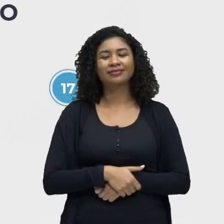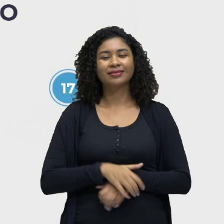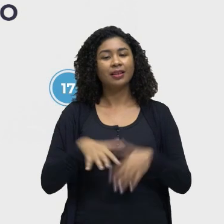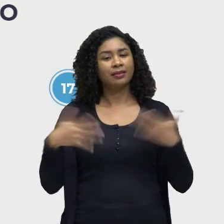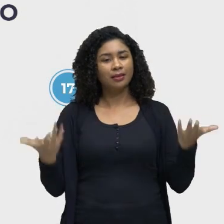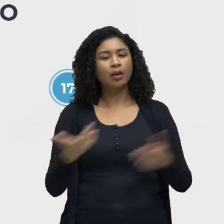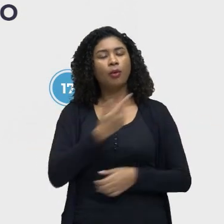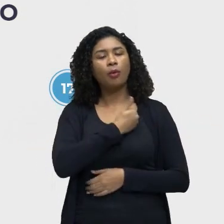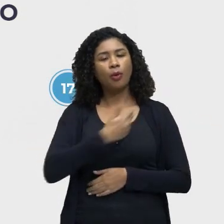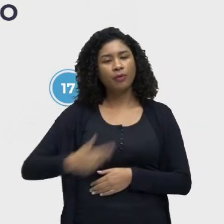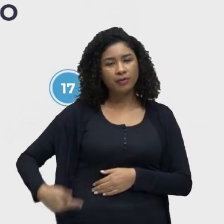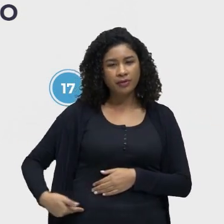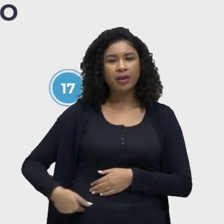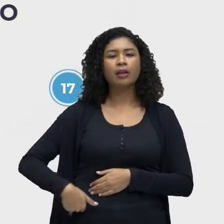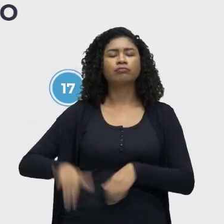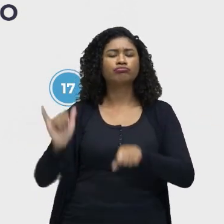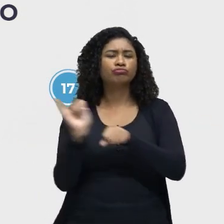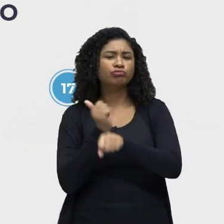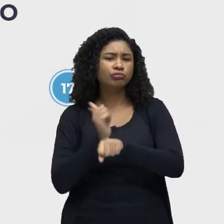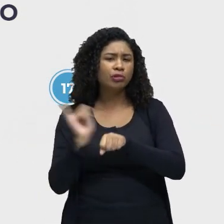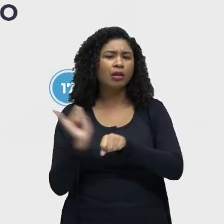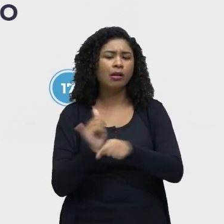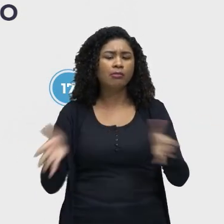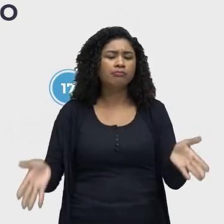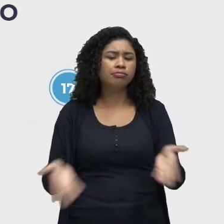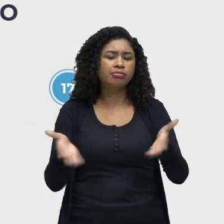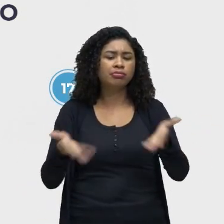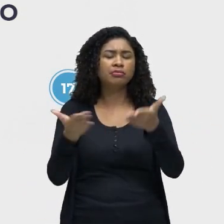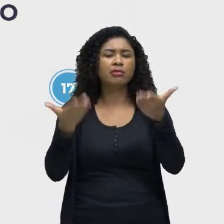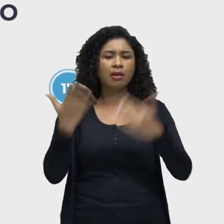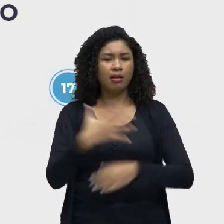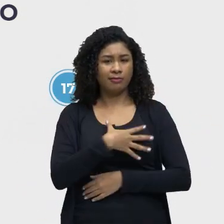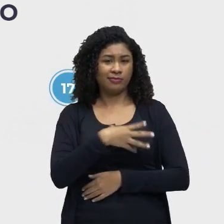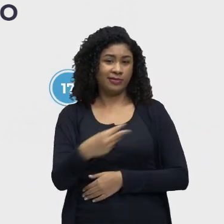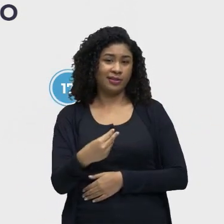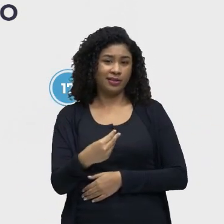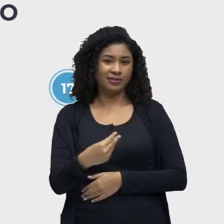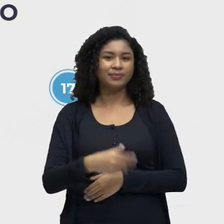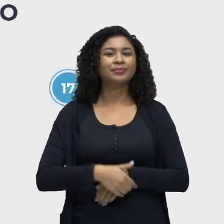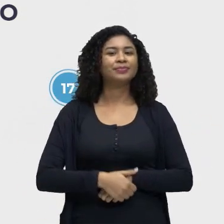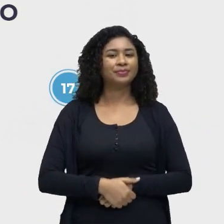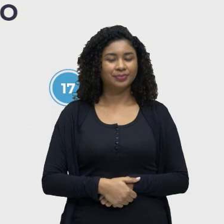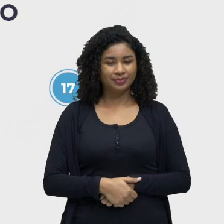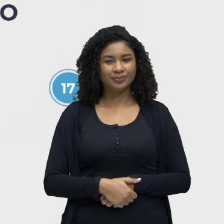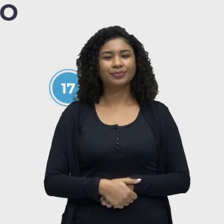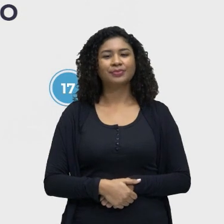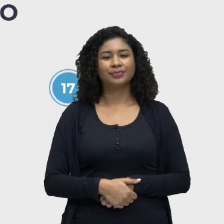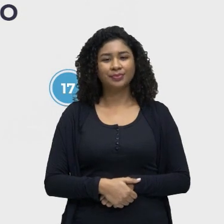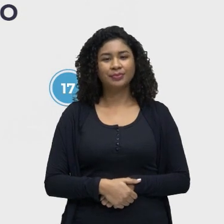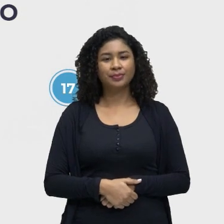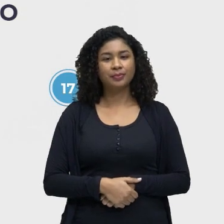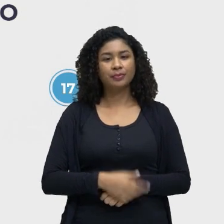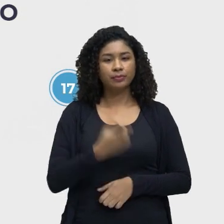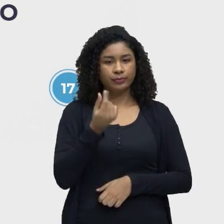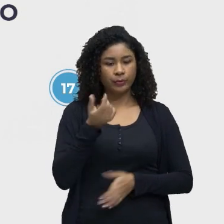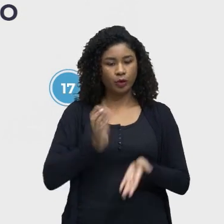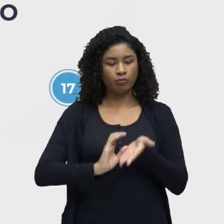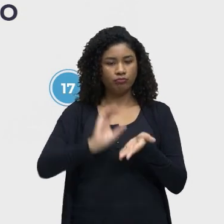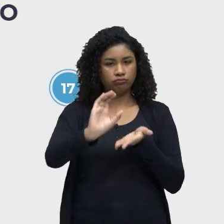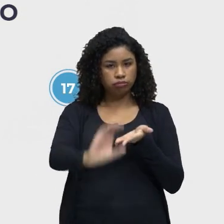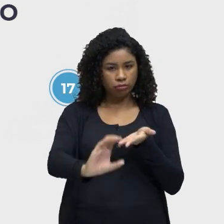governo francês está aí, ó, incentivando o quê? Né? Já está dando a dica para a resposta. Dando esse dinheiro, dando